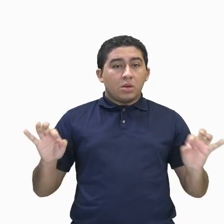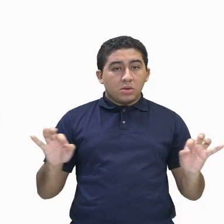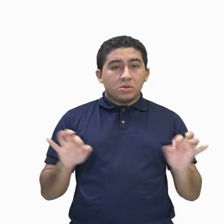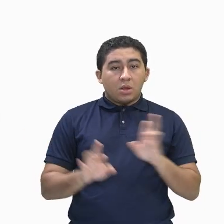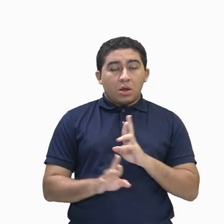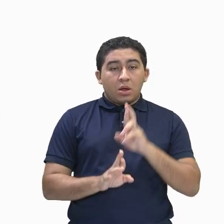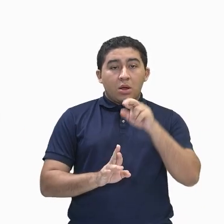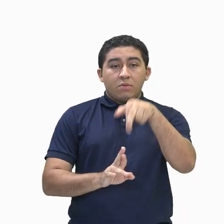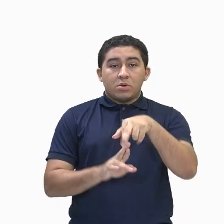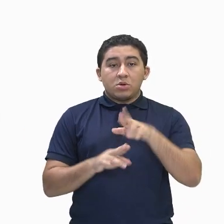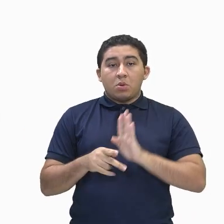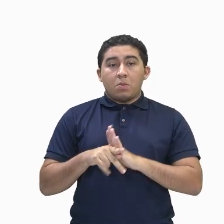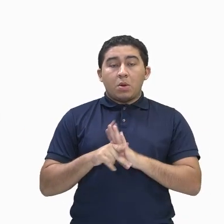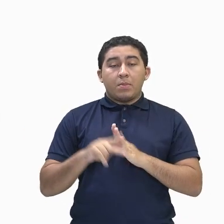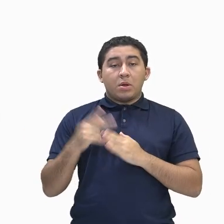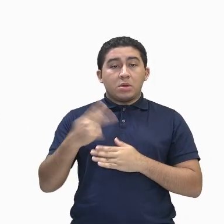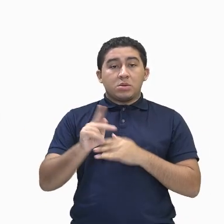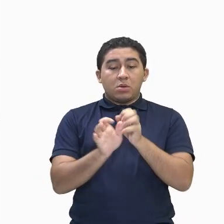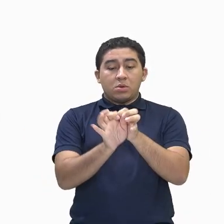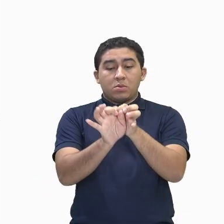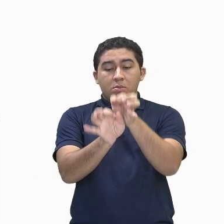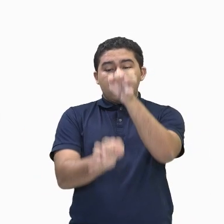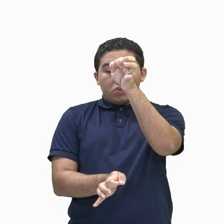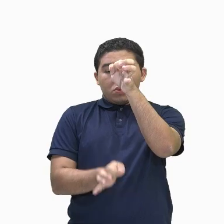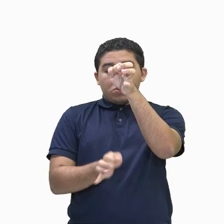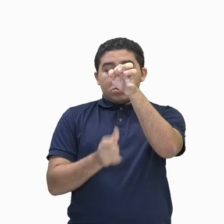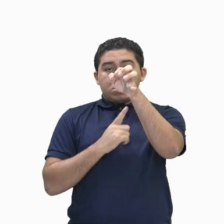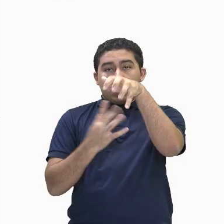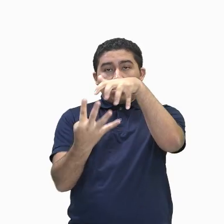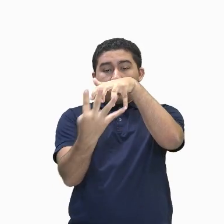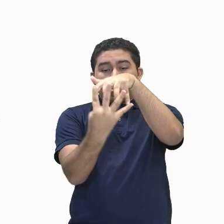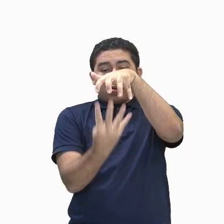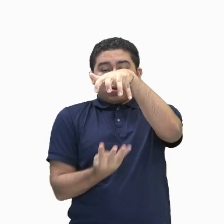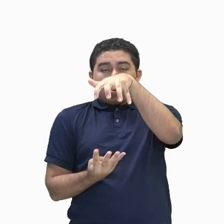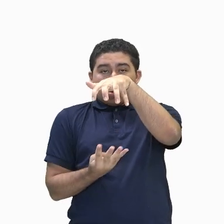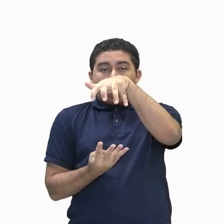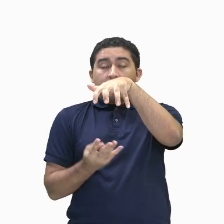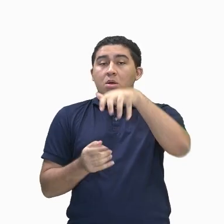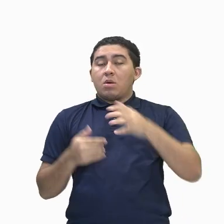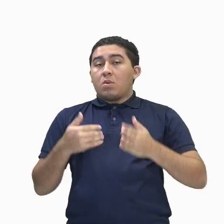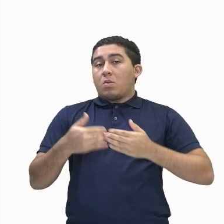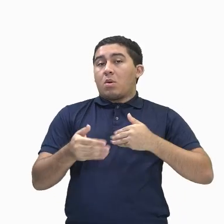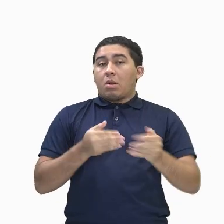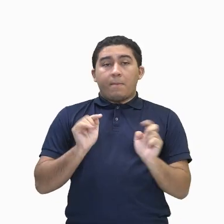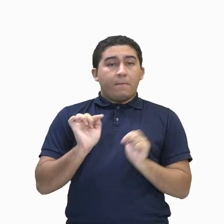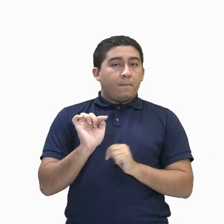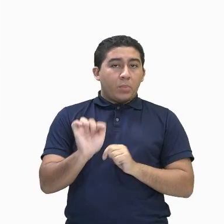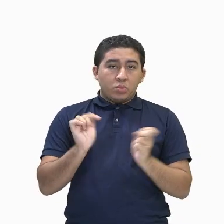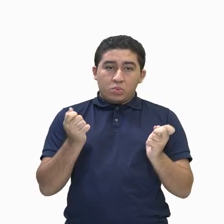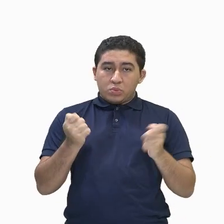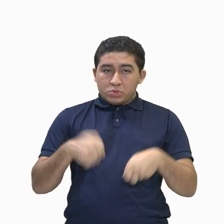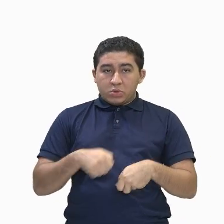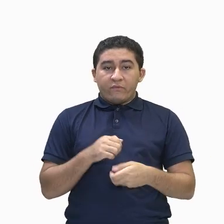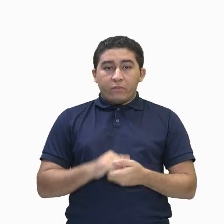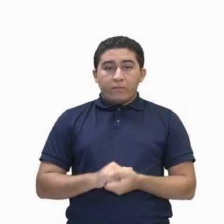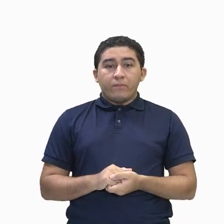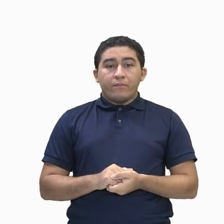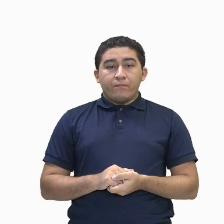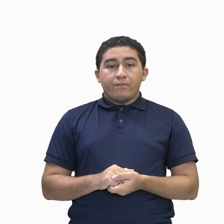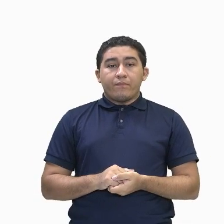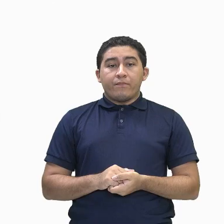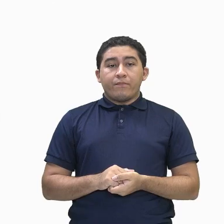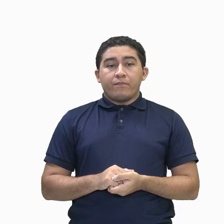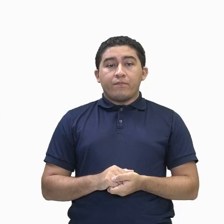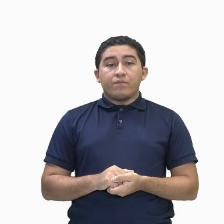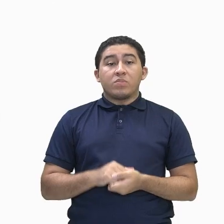meridiano de Greenwich, também em graus, né, em qualquer ponto da superfície da Terra. Aí ela vai variar